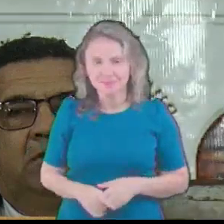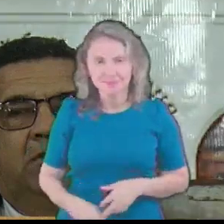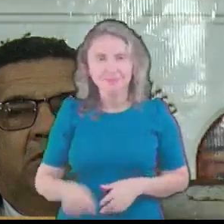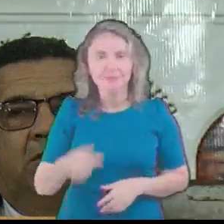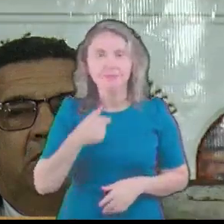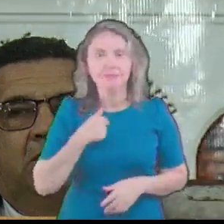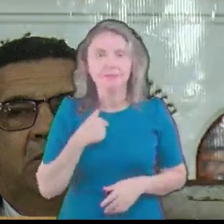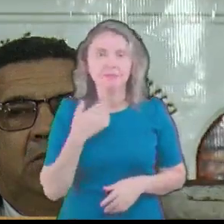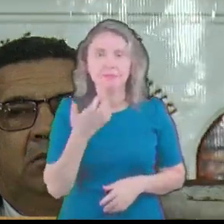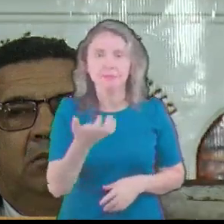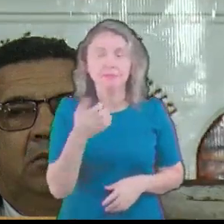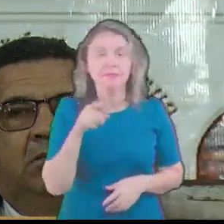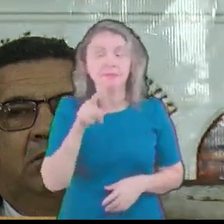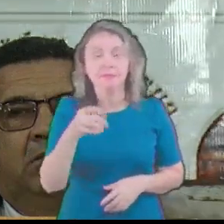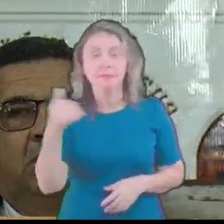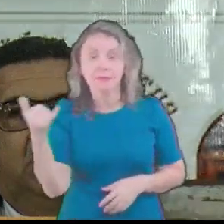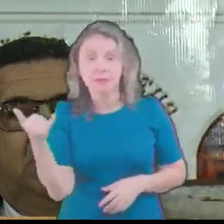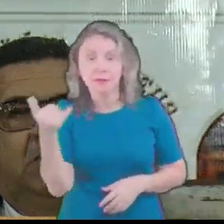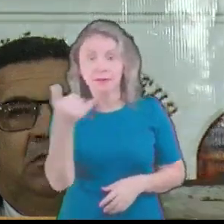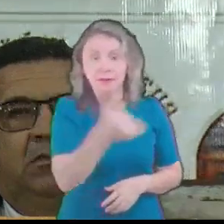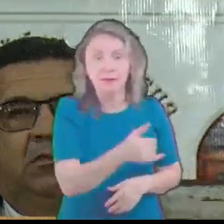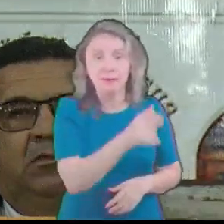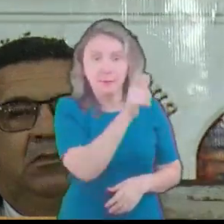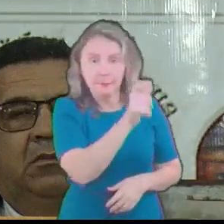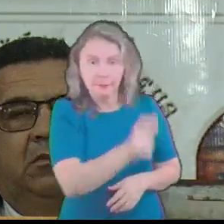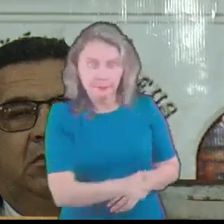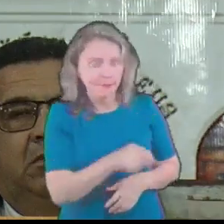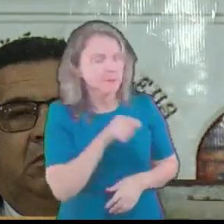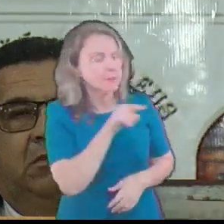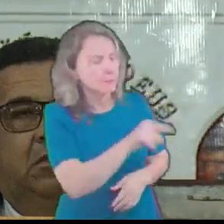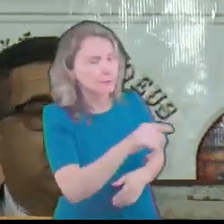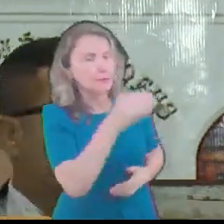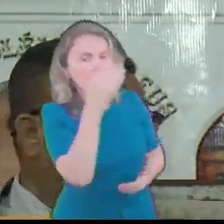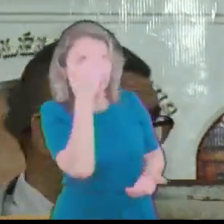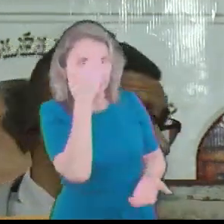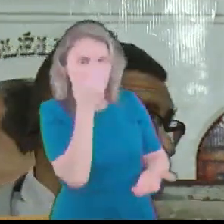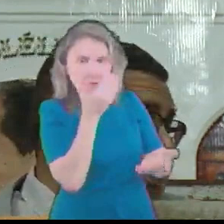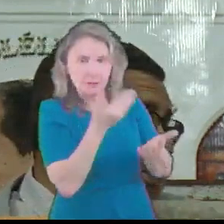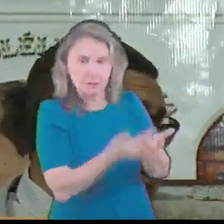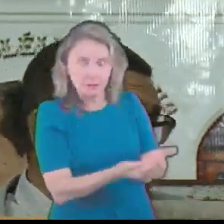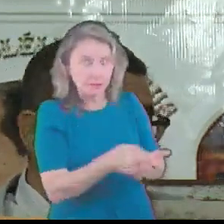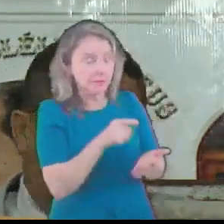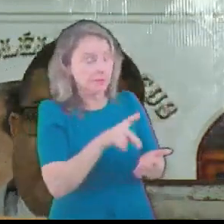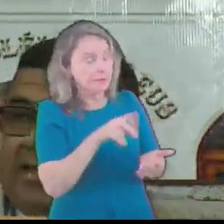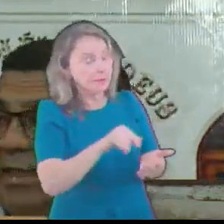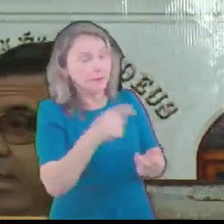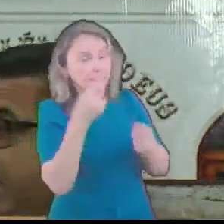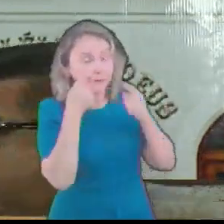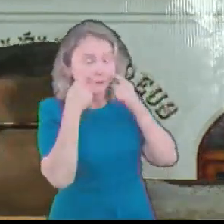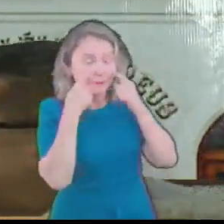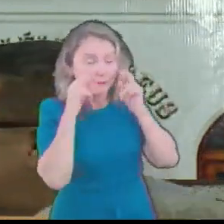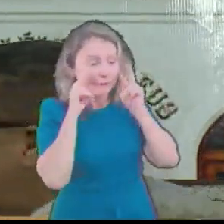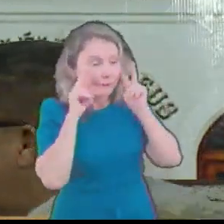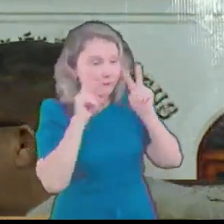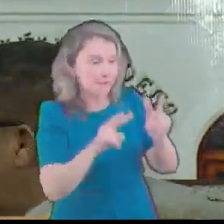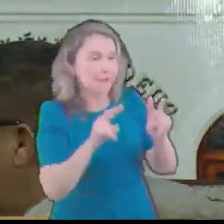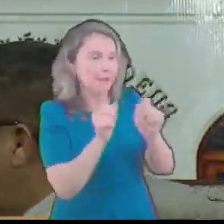você dissesse para o seu irmão nessa noite: se você crer, você vai ver a